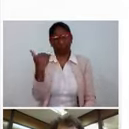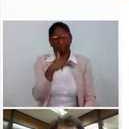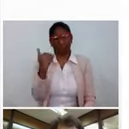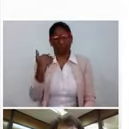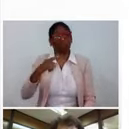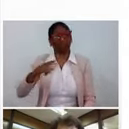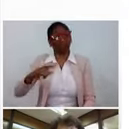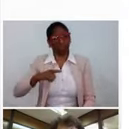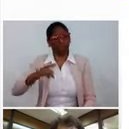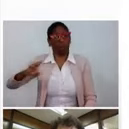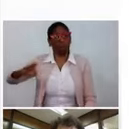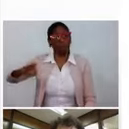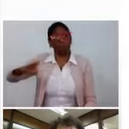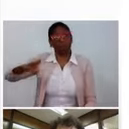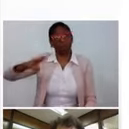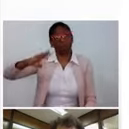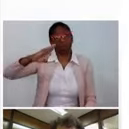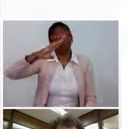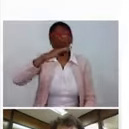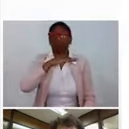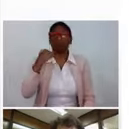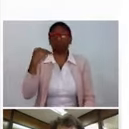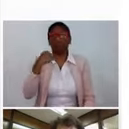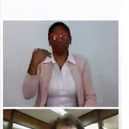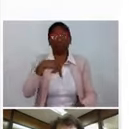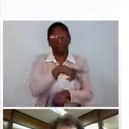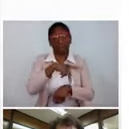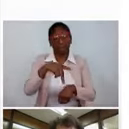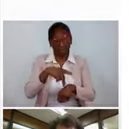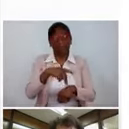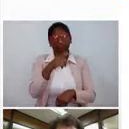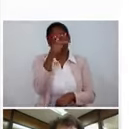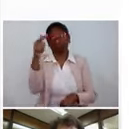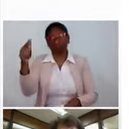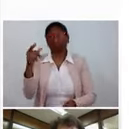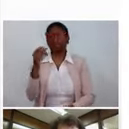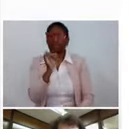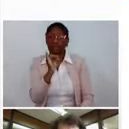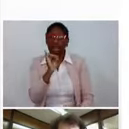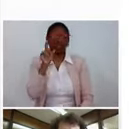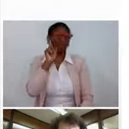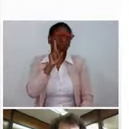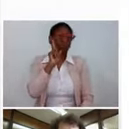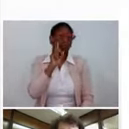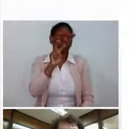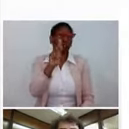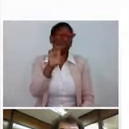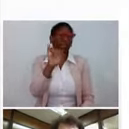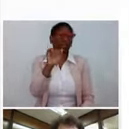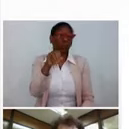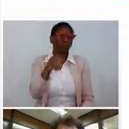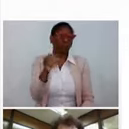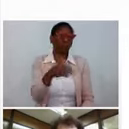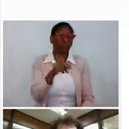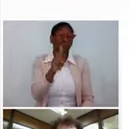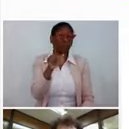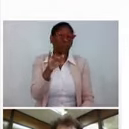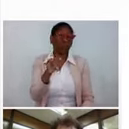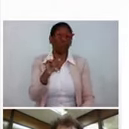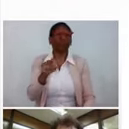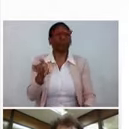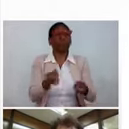a elevação dos óbitos, ela ocorre nesses países, Itália, Estados Unidos, Reino Unido, então todos os países também passam por uma